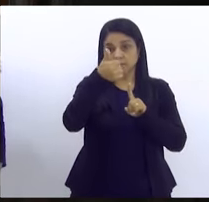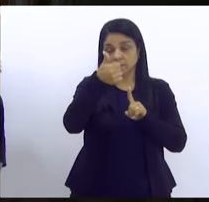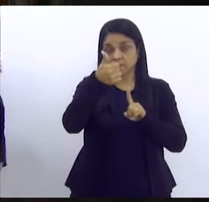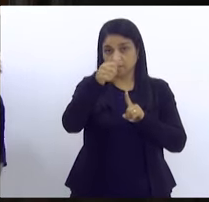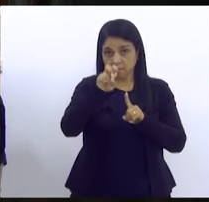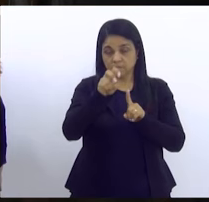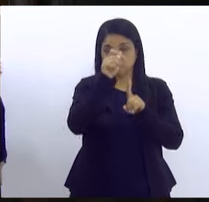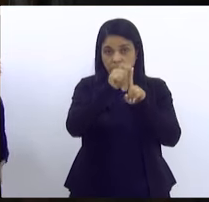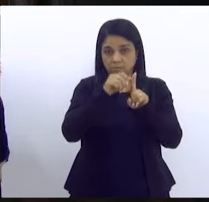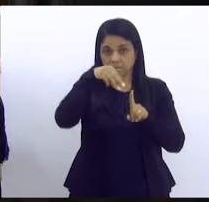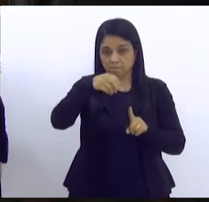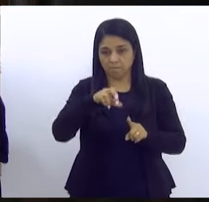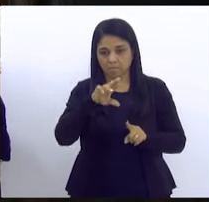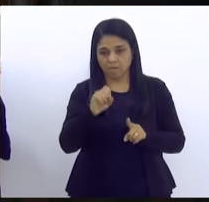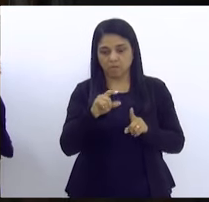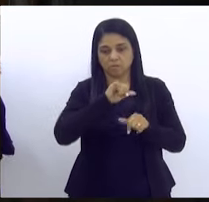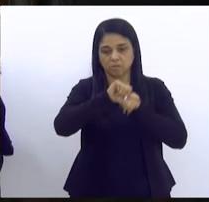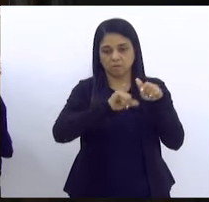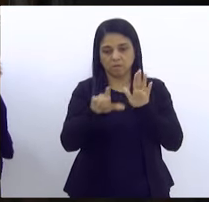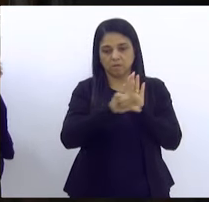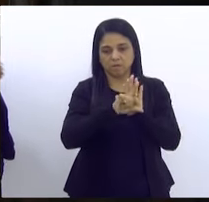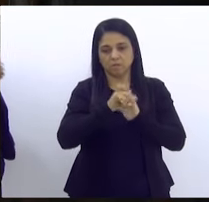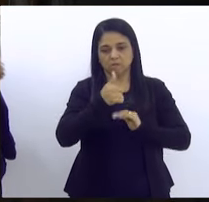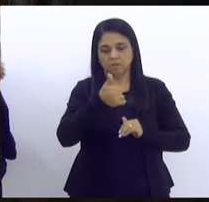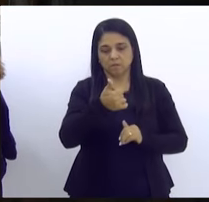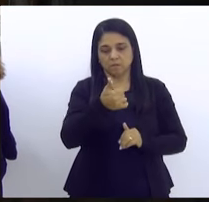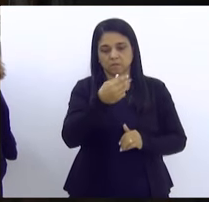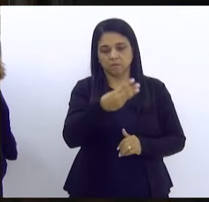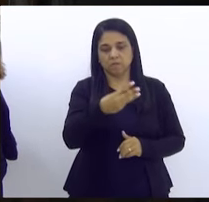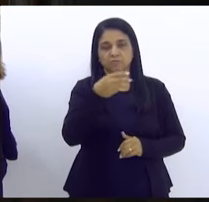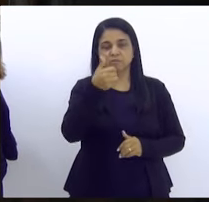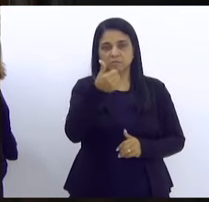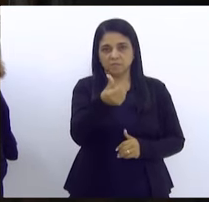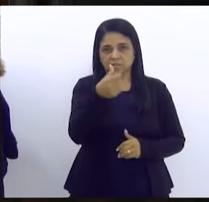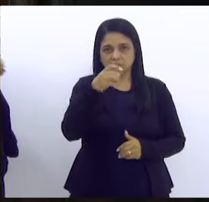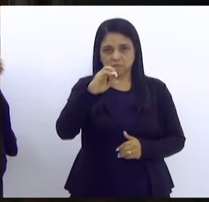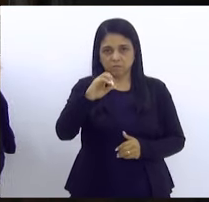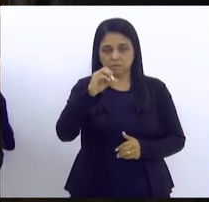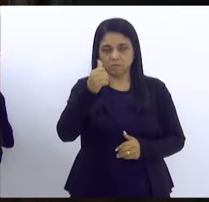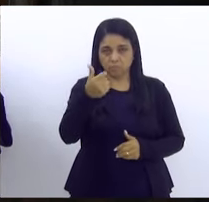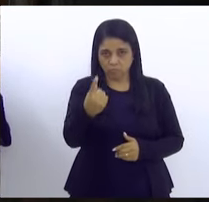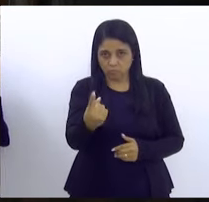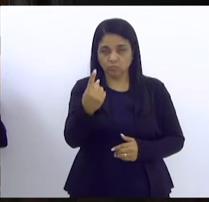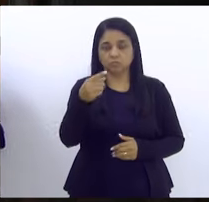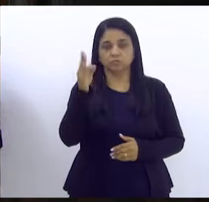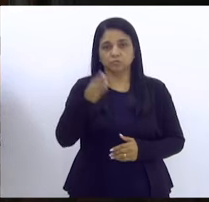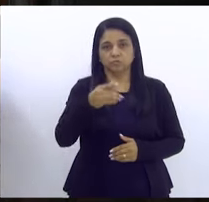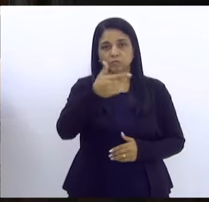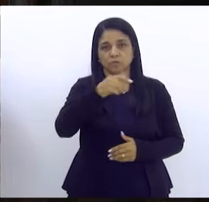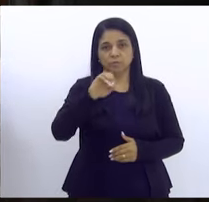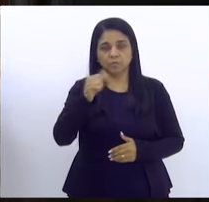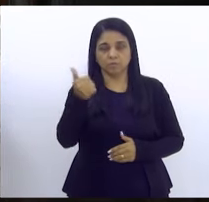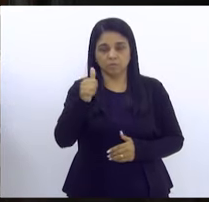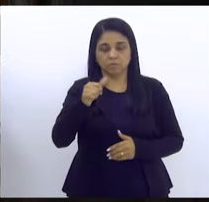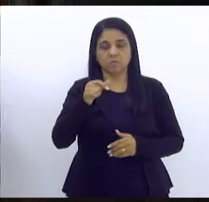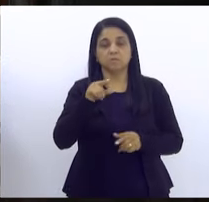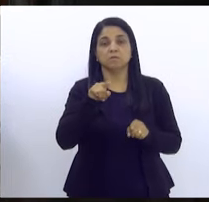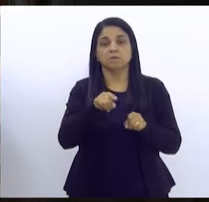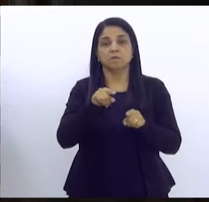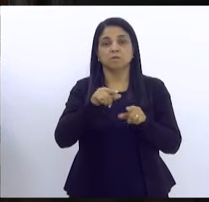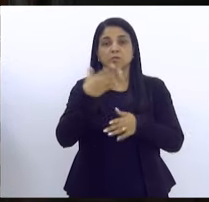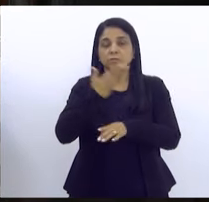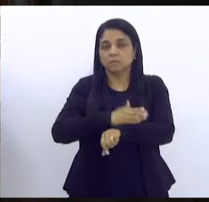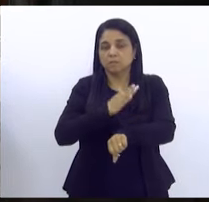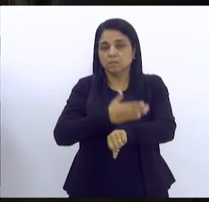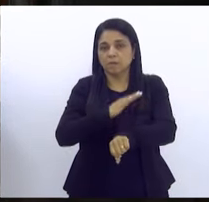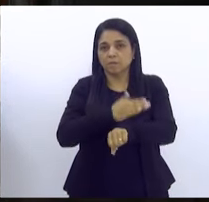1999, e refolga a Lei 3.601, de 11 de julho de 2011, da forma que menciona para determinar o